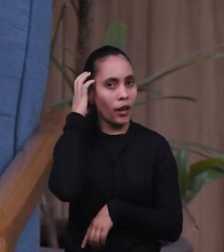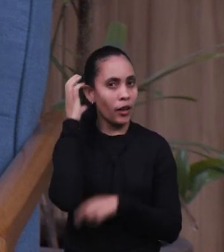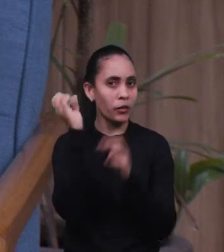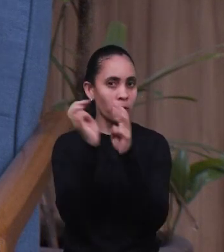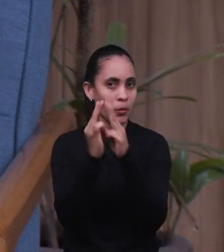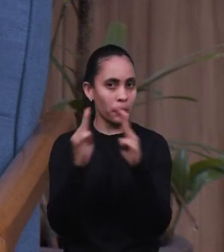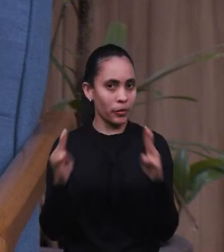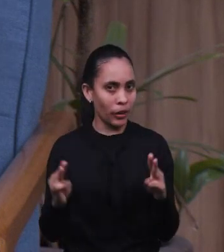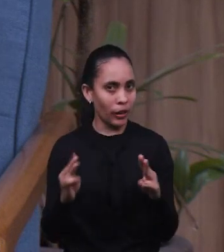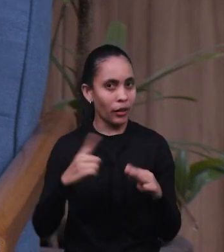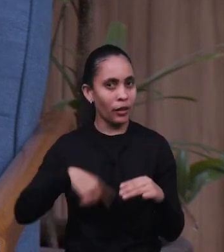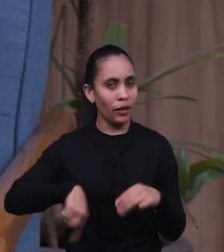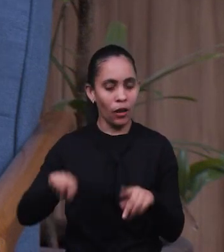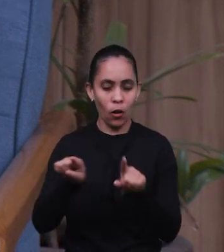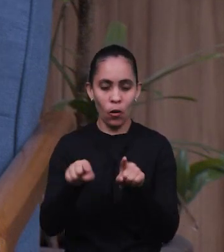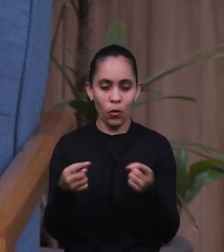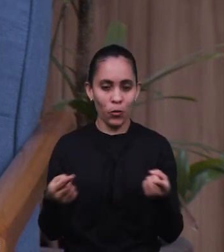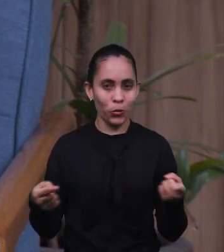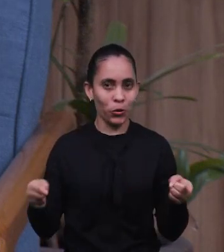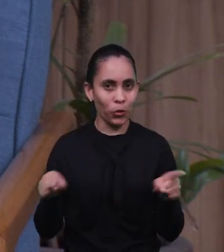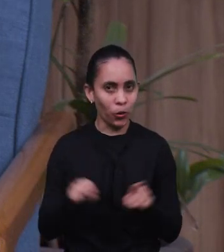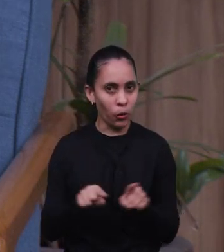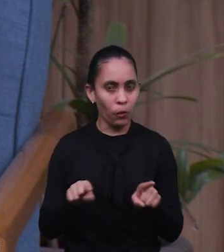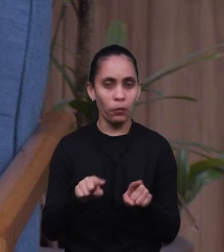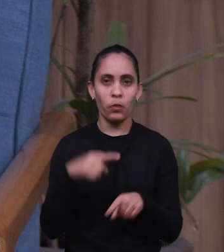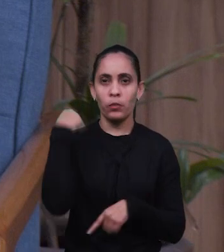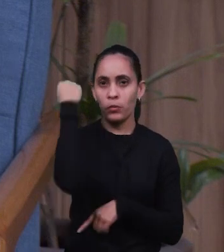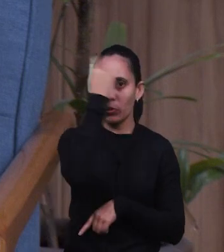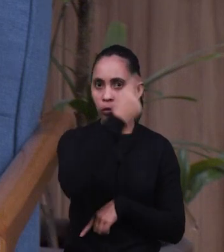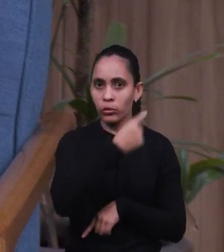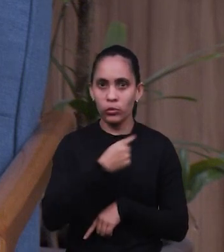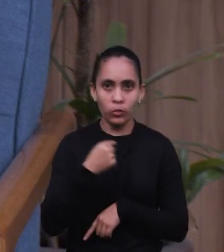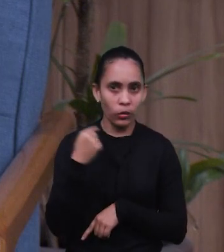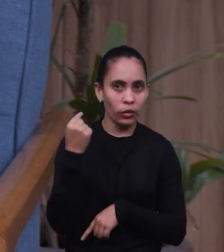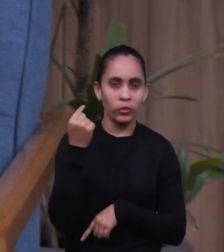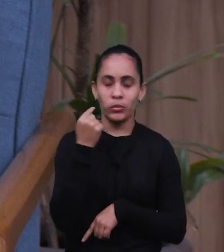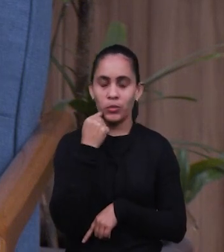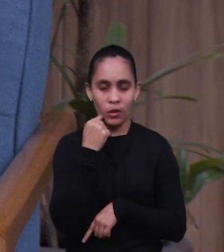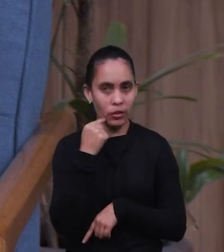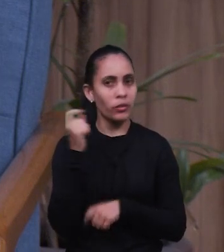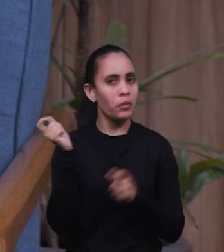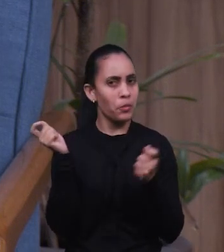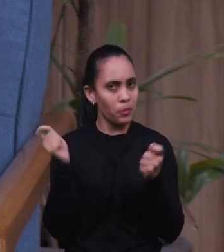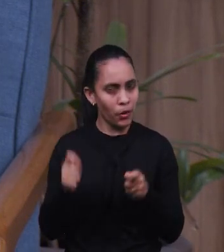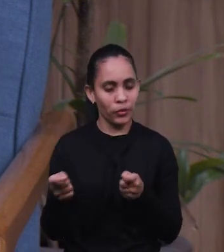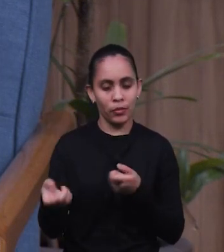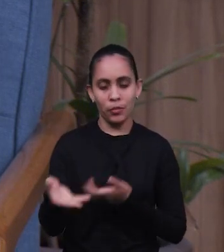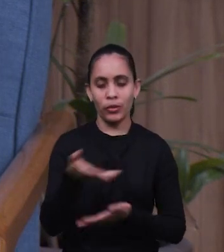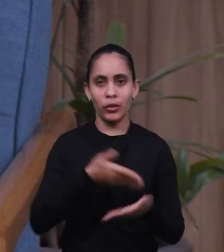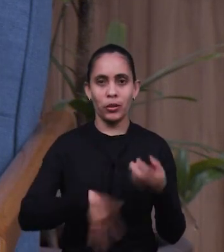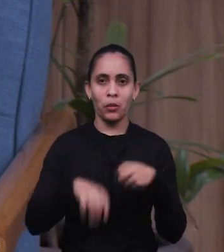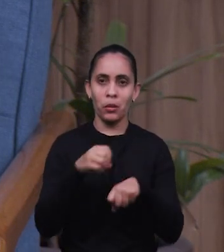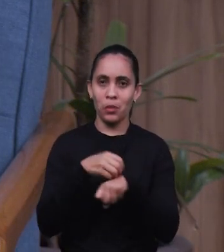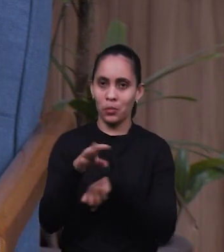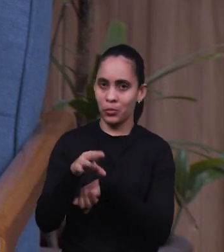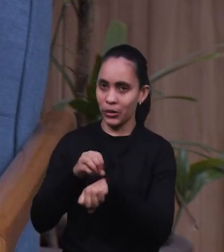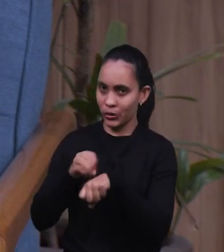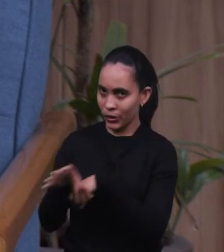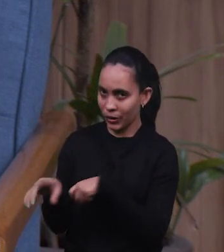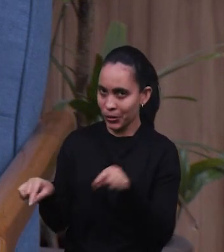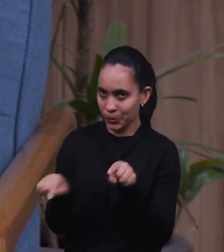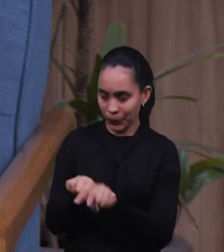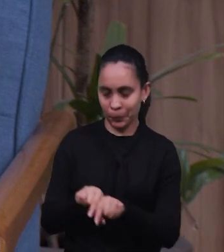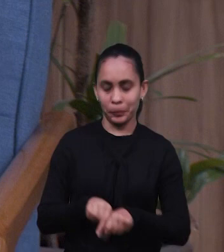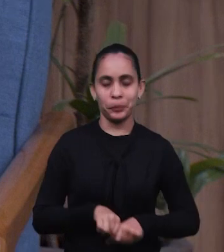Rádio Manaim. E nele você ouve louvores e mensagens bíblicas 24 horas por dia e ainda pode compartilhar os